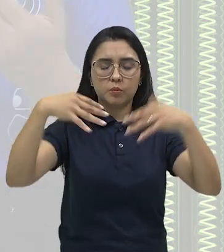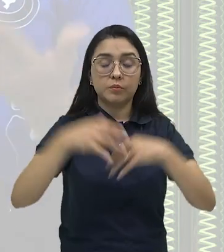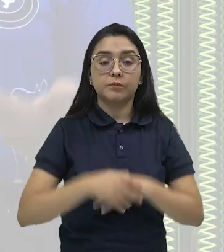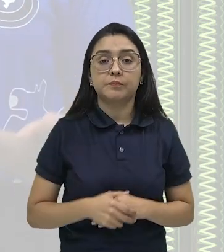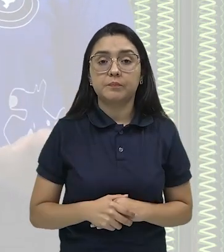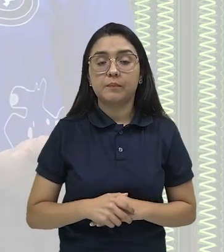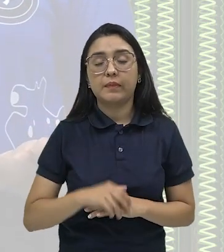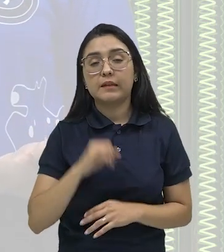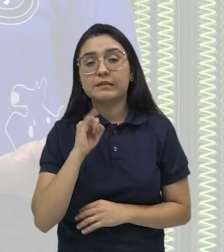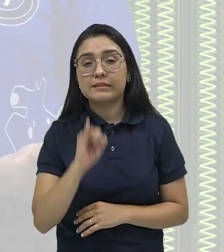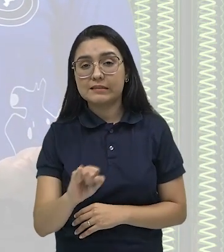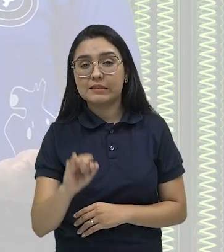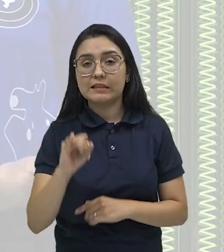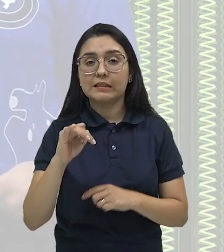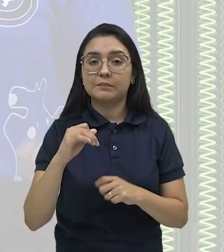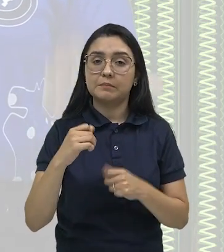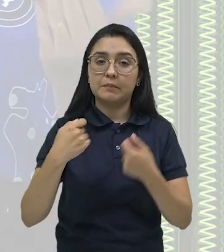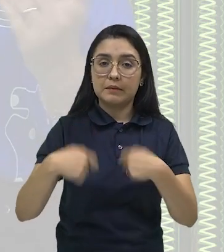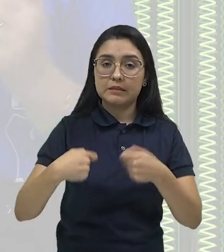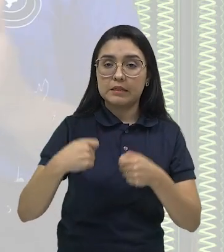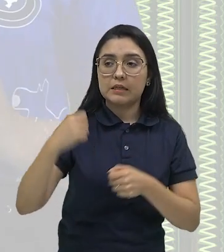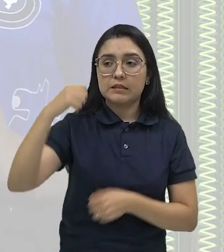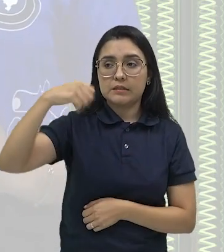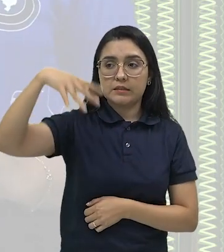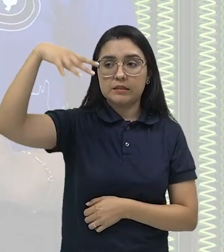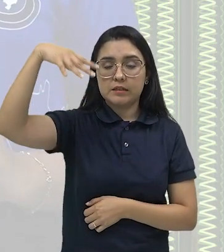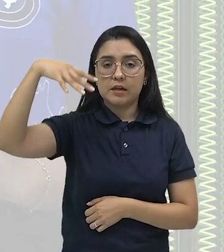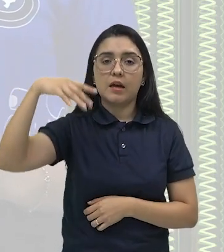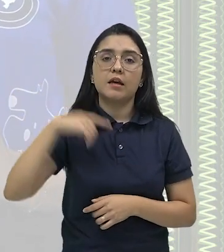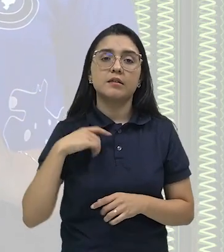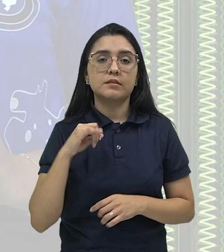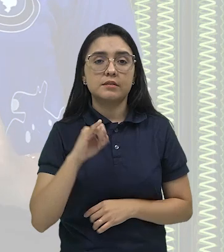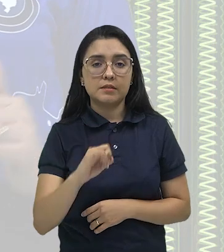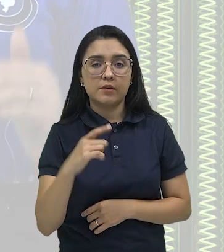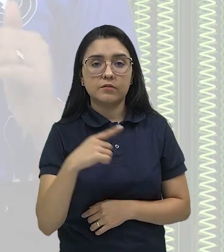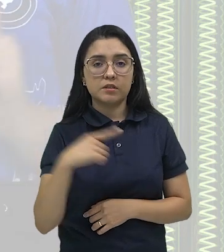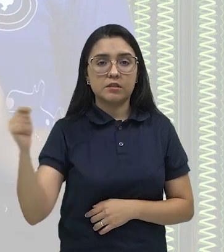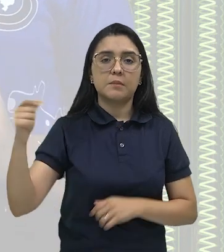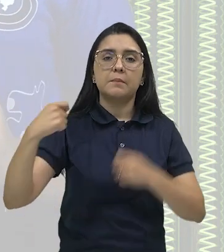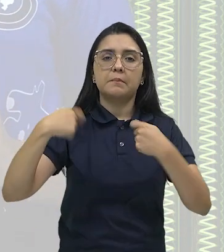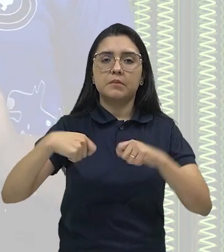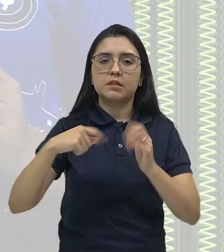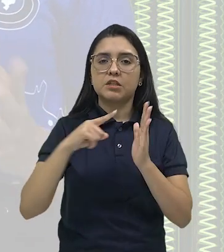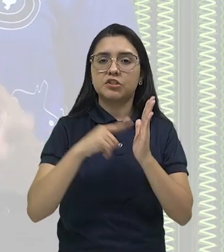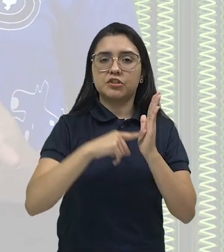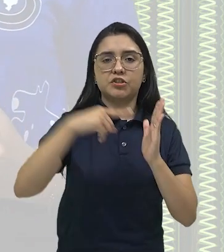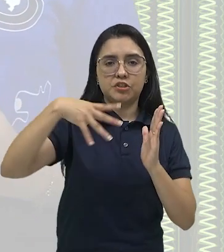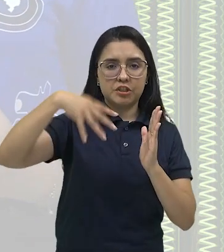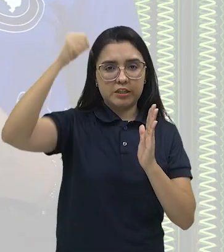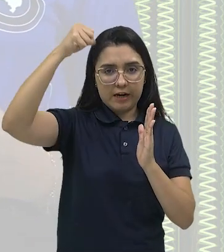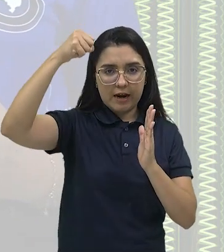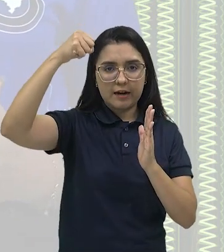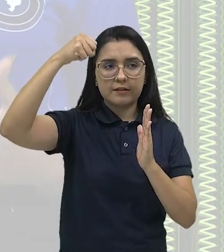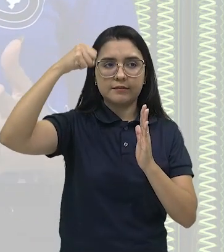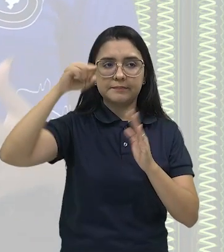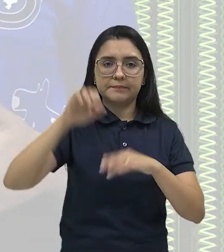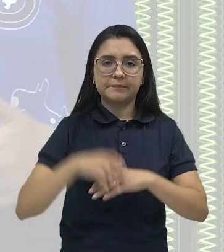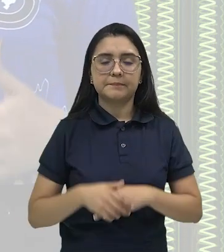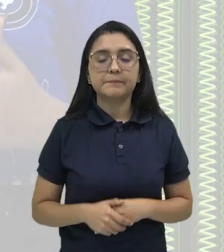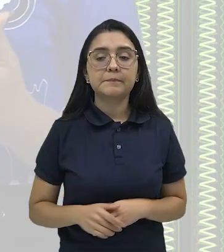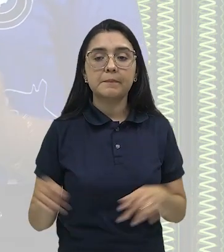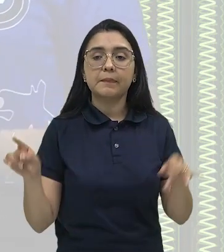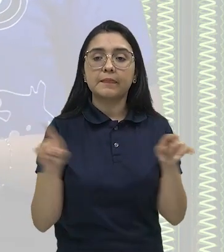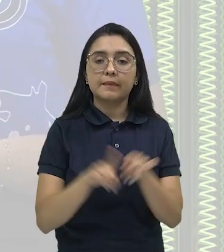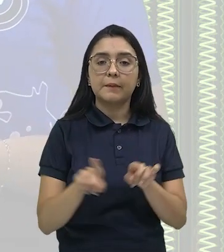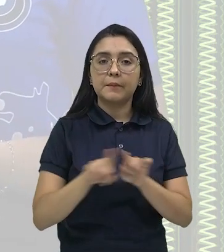se tiver necessidade de ligá-la, desligar assim que sair desse cômodo é uma excelente solução.